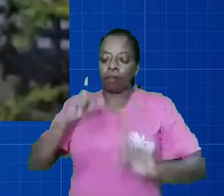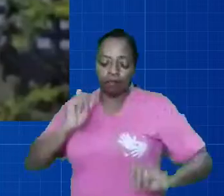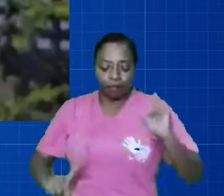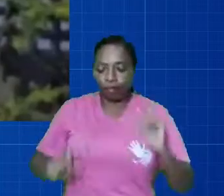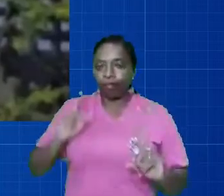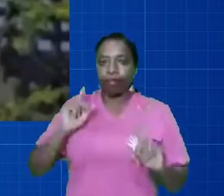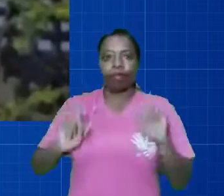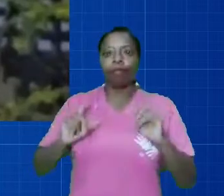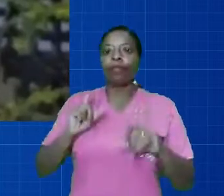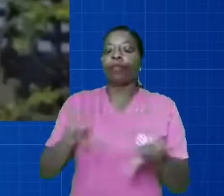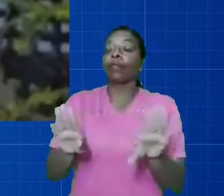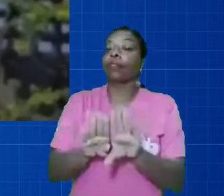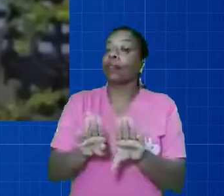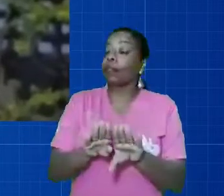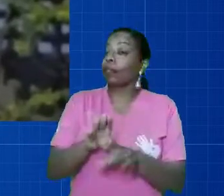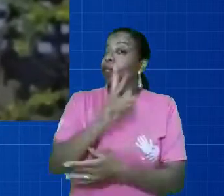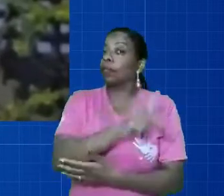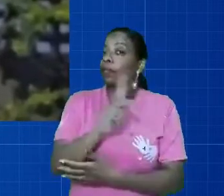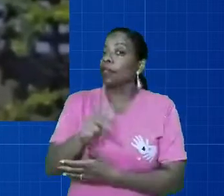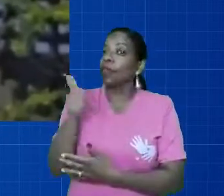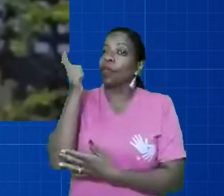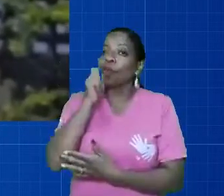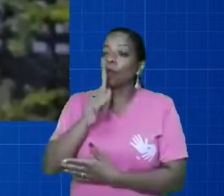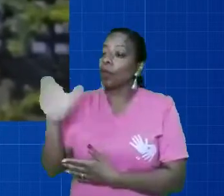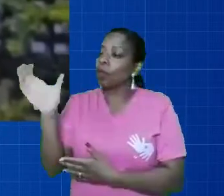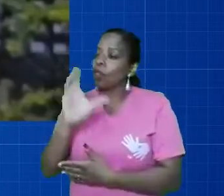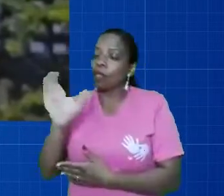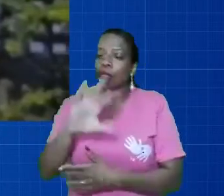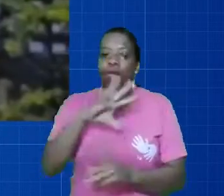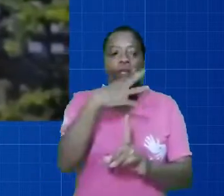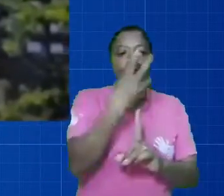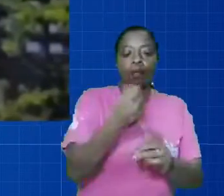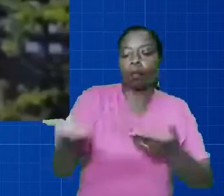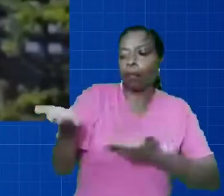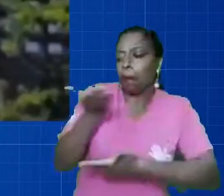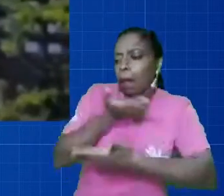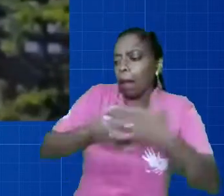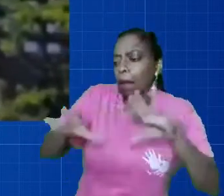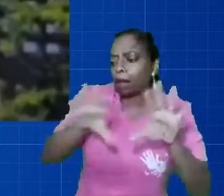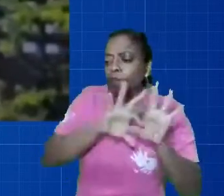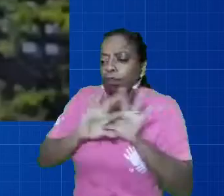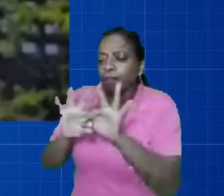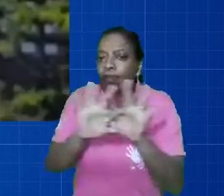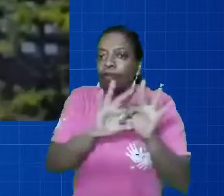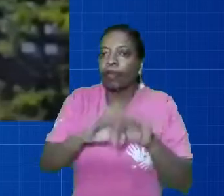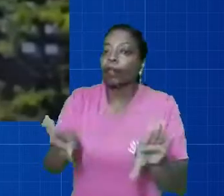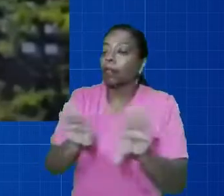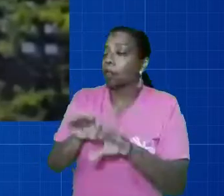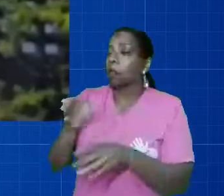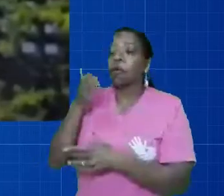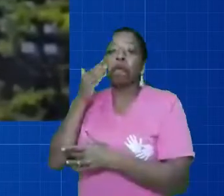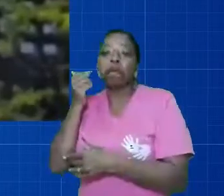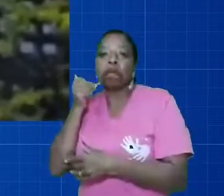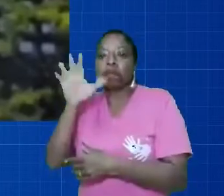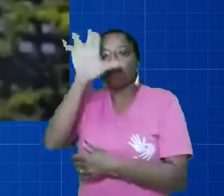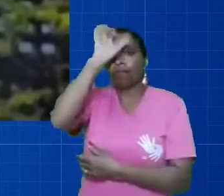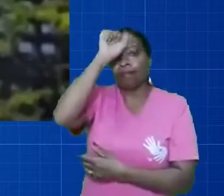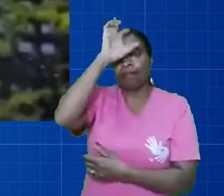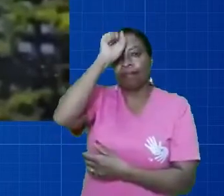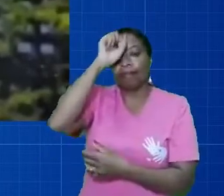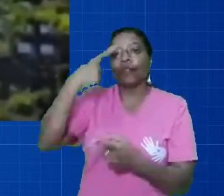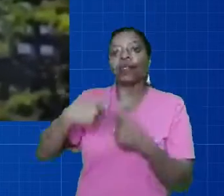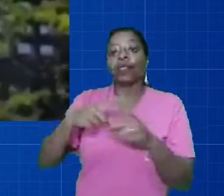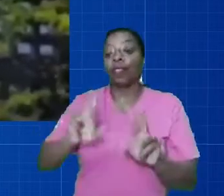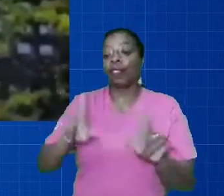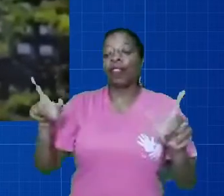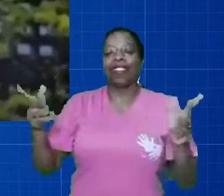corporal. E os professores conseguiram integrar, tanto em ciências e arte, algumas possibilidades de trabalho, às vezes até aprendendo sobre isso, por às vezes ser um